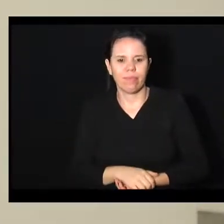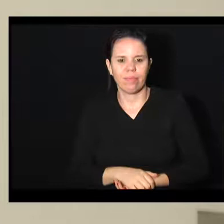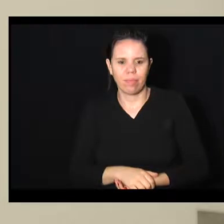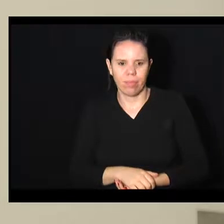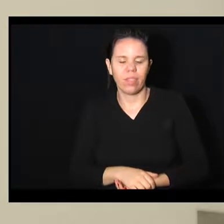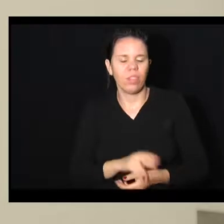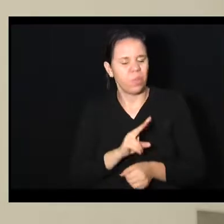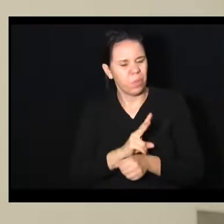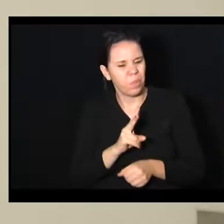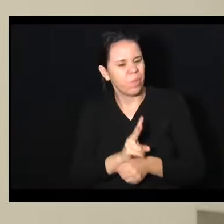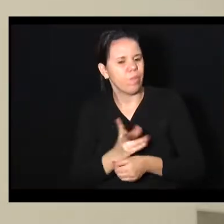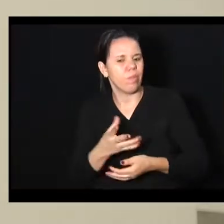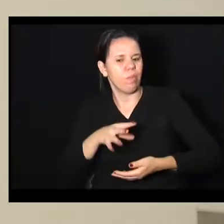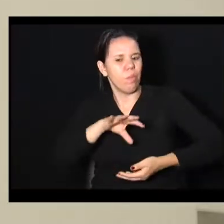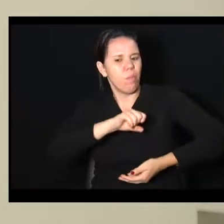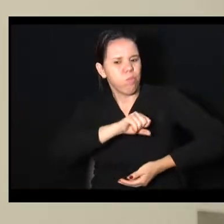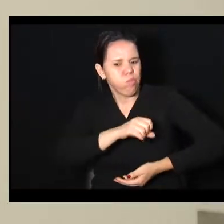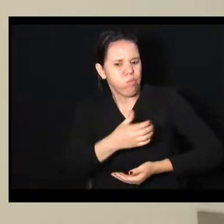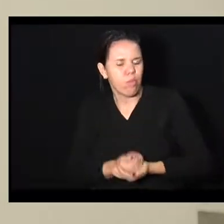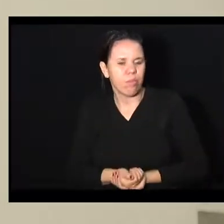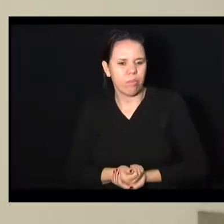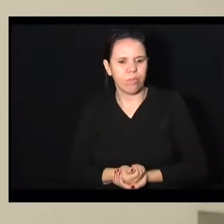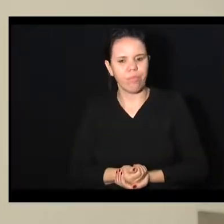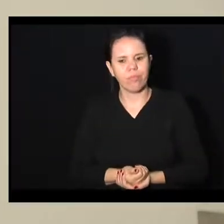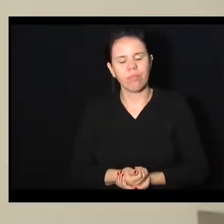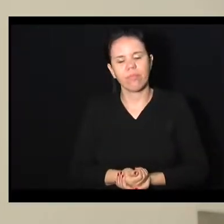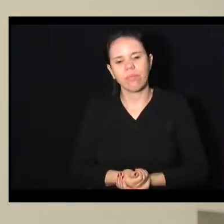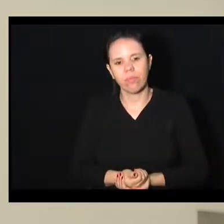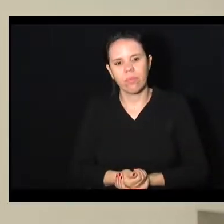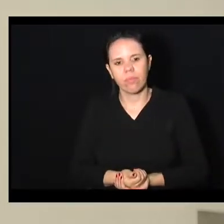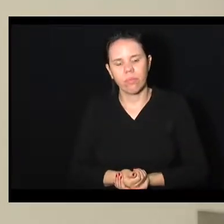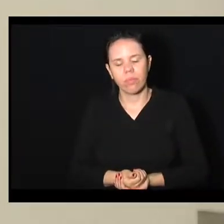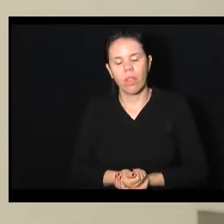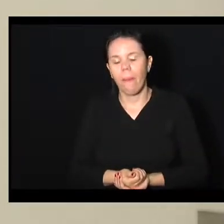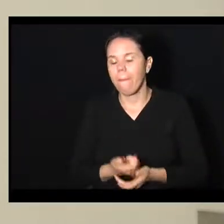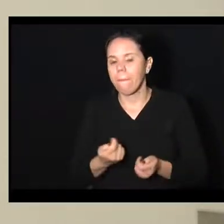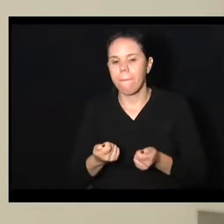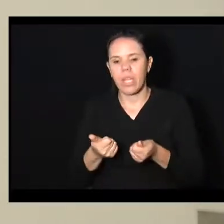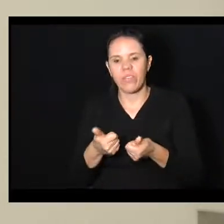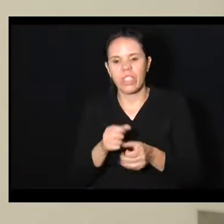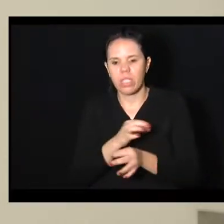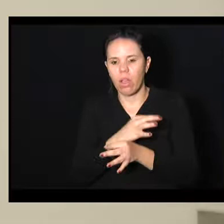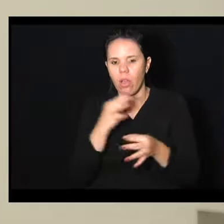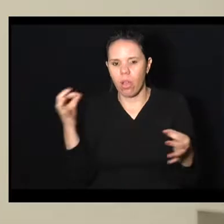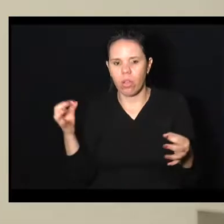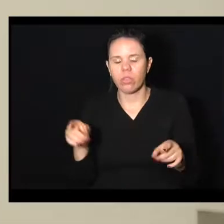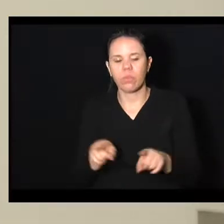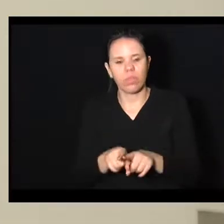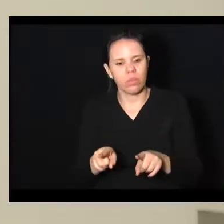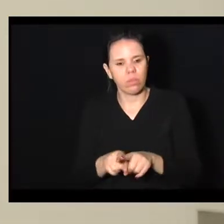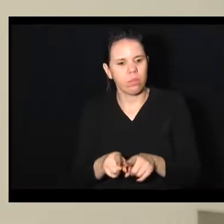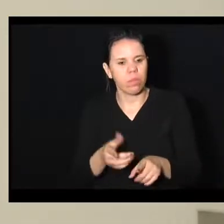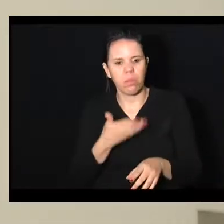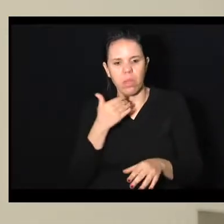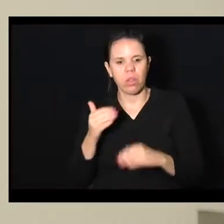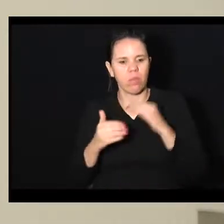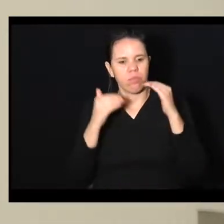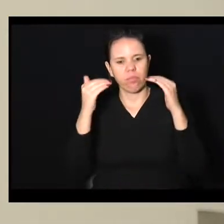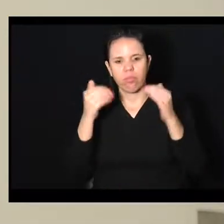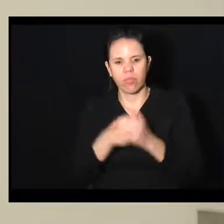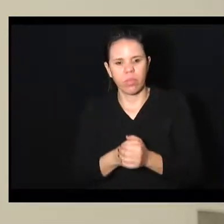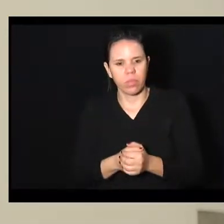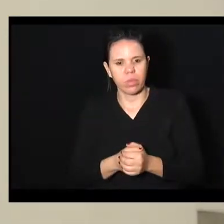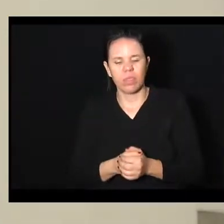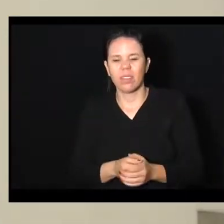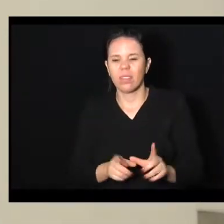aleitamento materno. Esses benefícios, assim, principalmente a alta precoce dos nossos prematuros, a redução